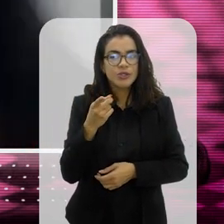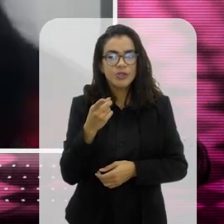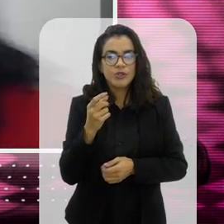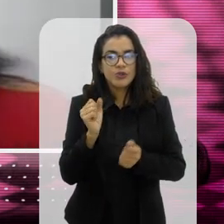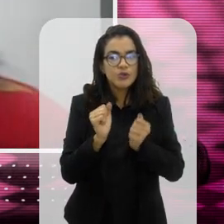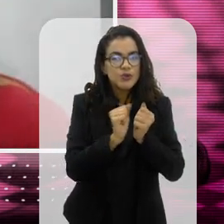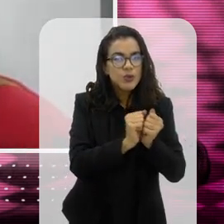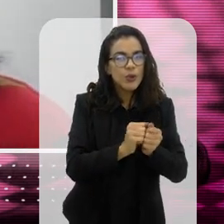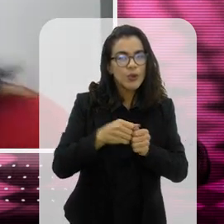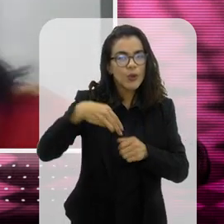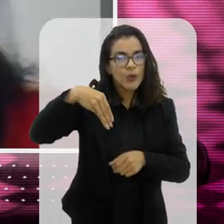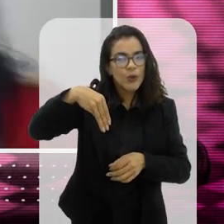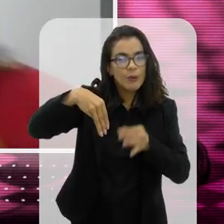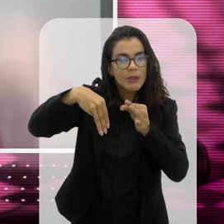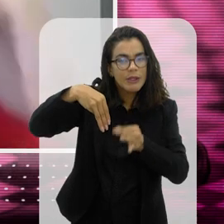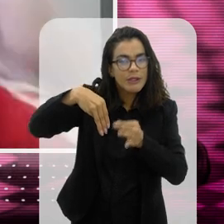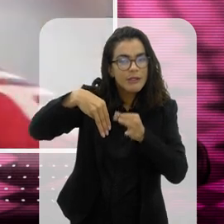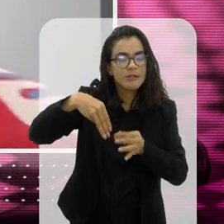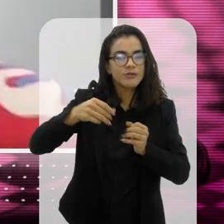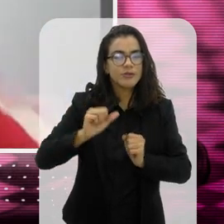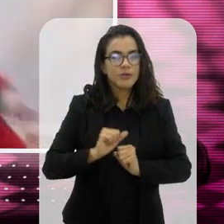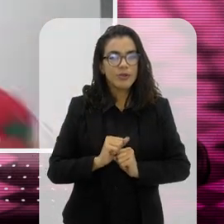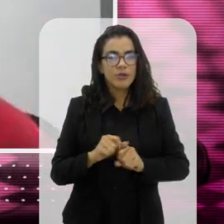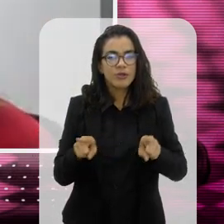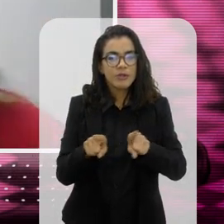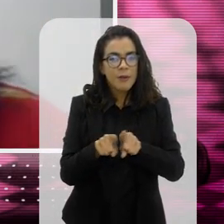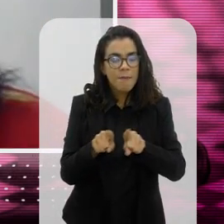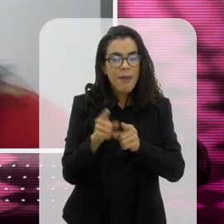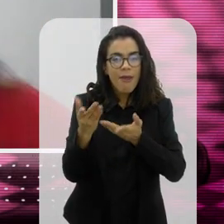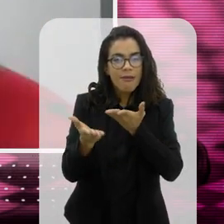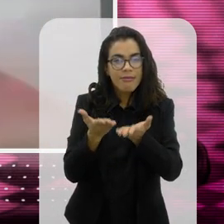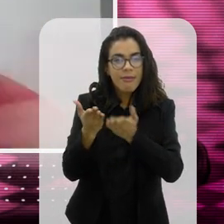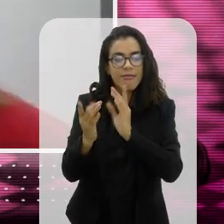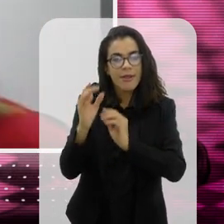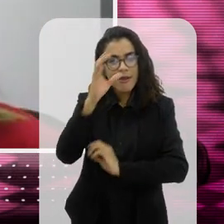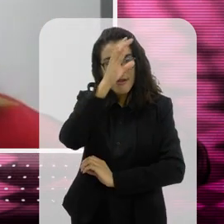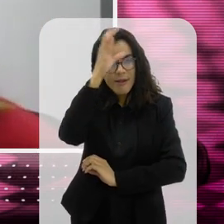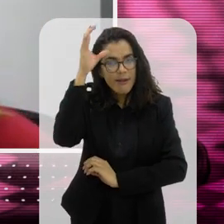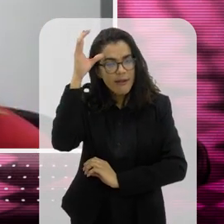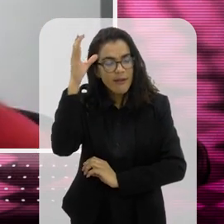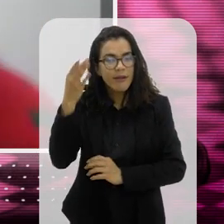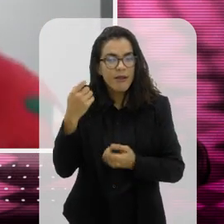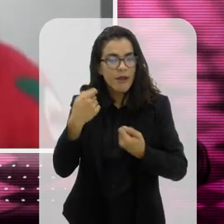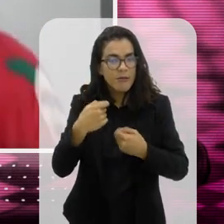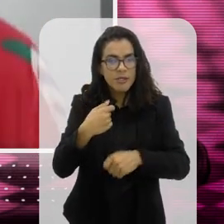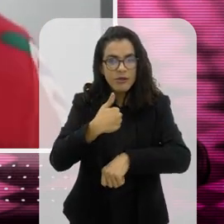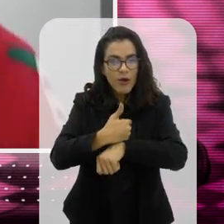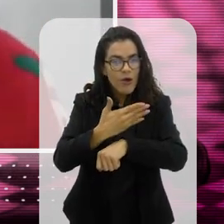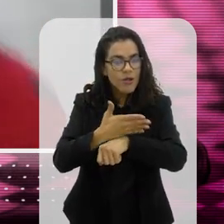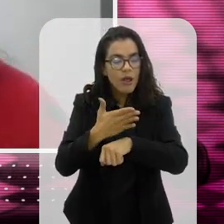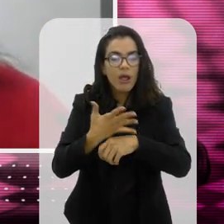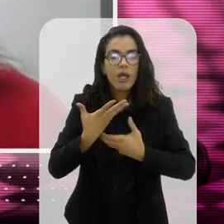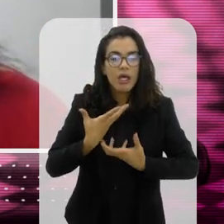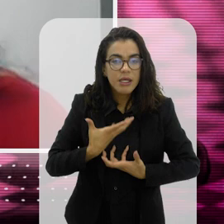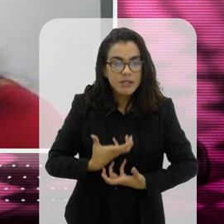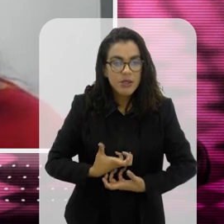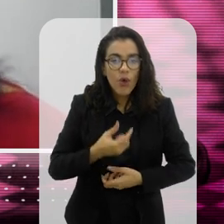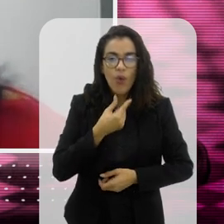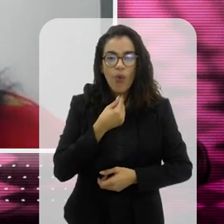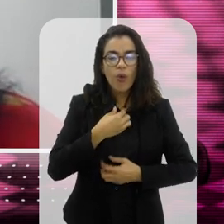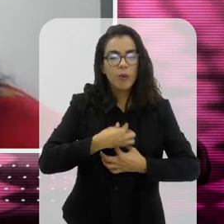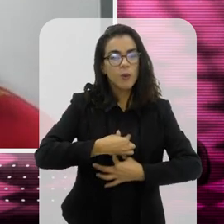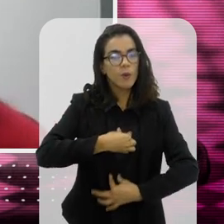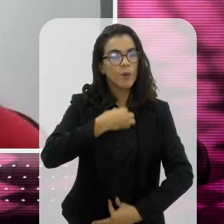pronta para ir despachar com o ministro, para ir sustentar no tribunal, para atender cliente. Então, o tempo inteiro eu tenho que estar. E